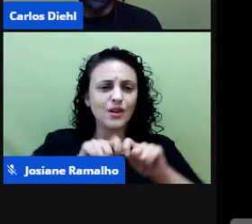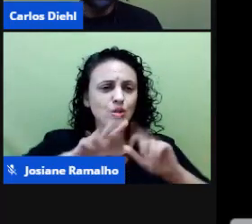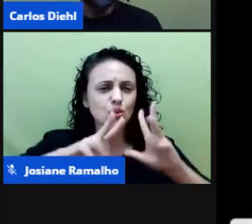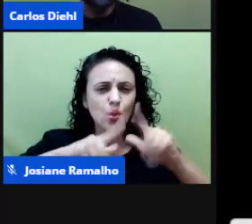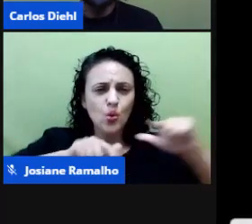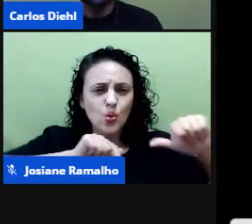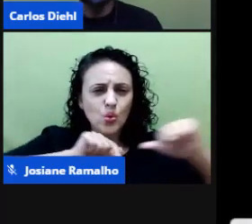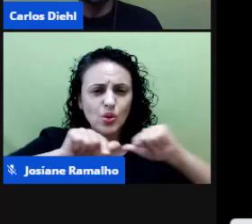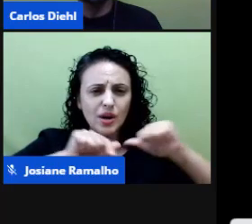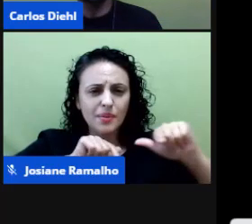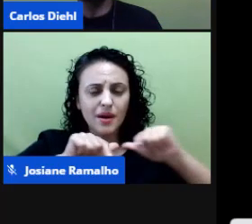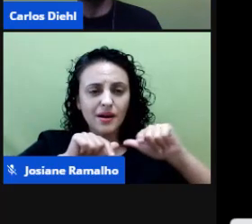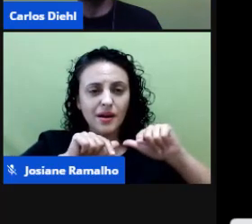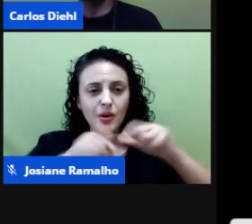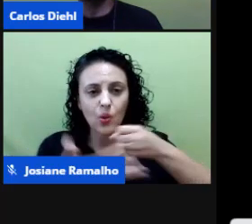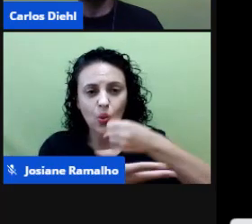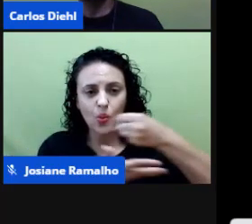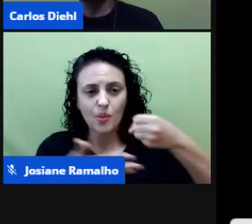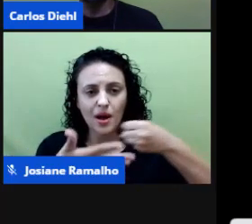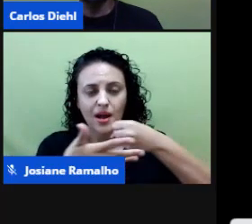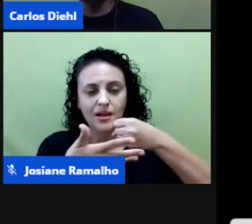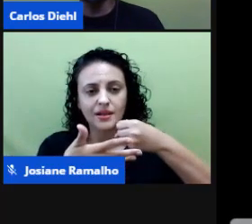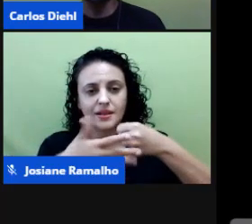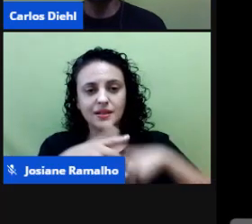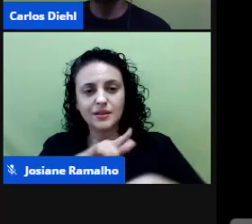que ama.